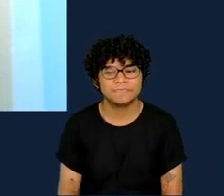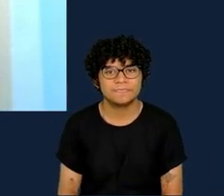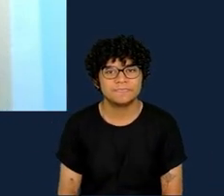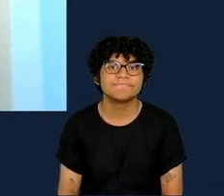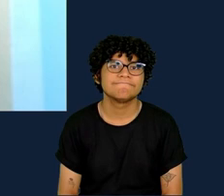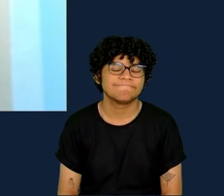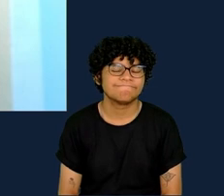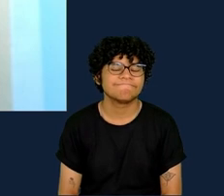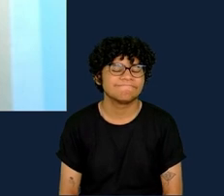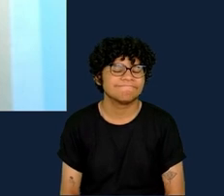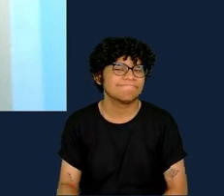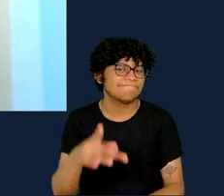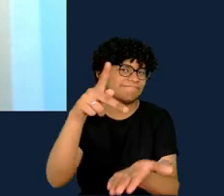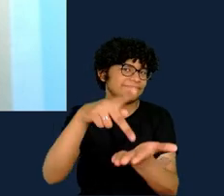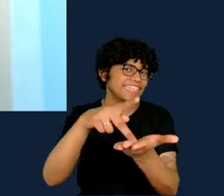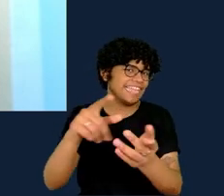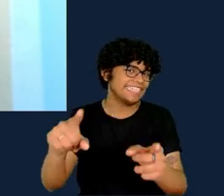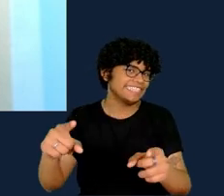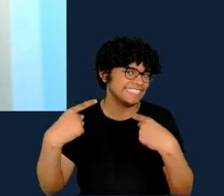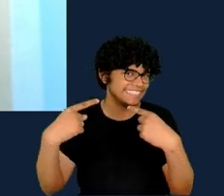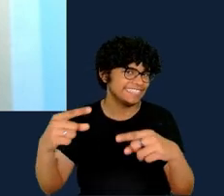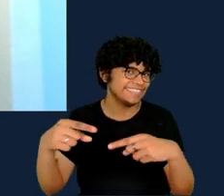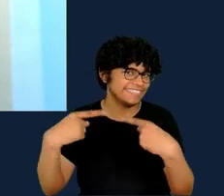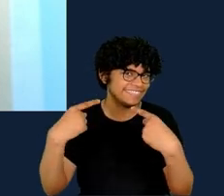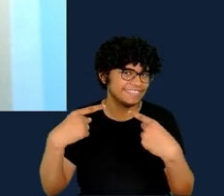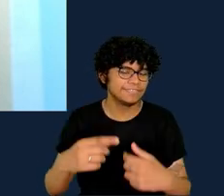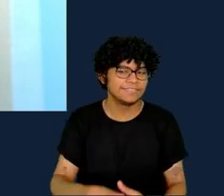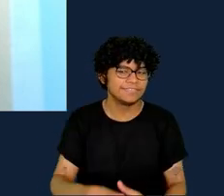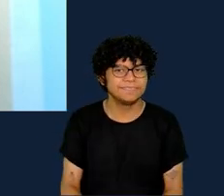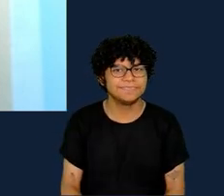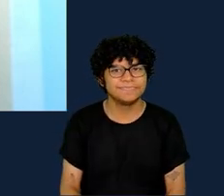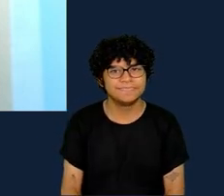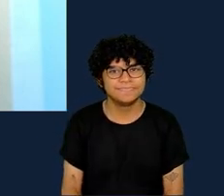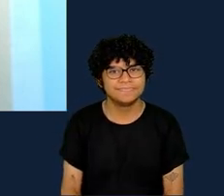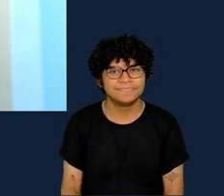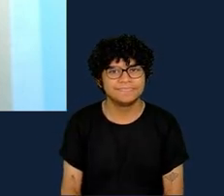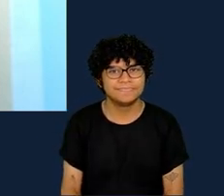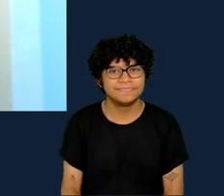Desafiador. Very challenging.